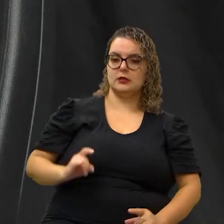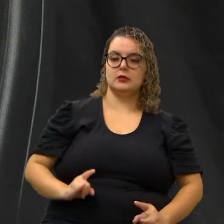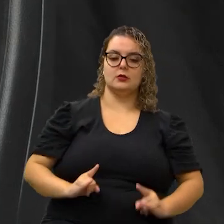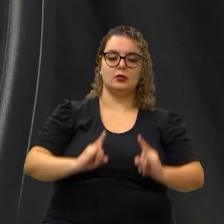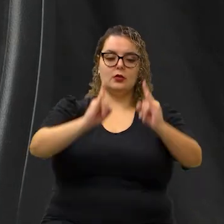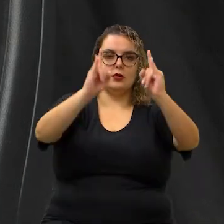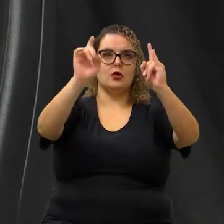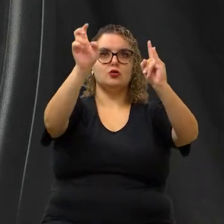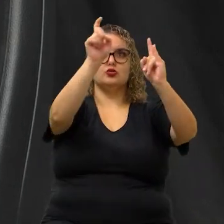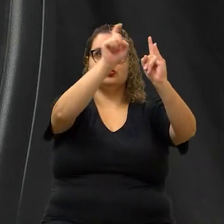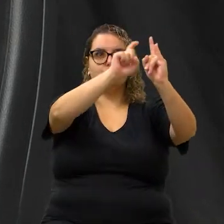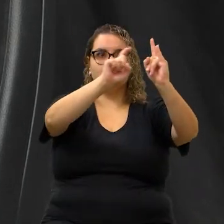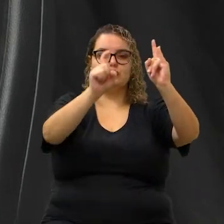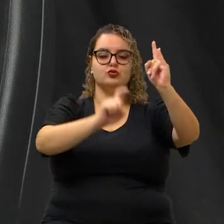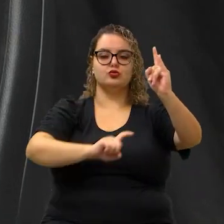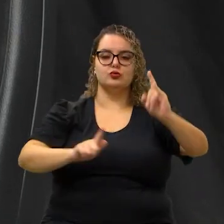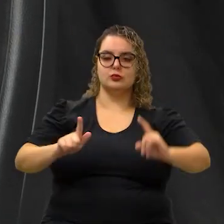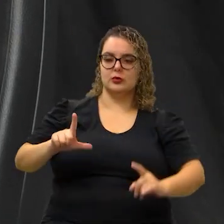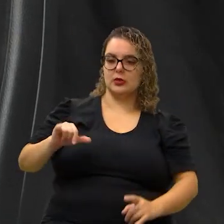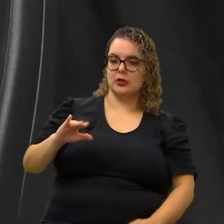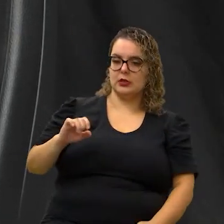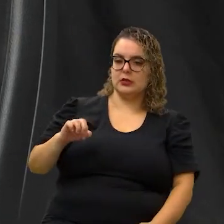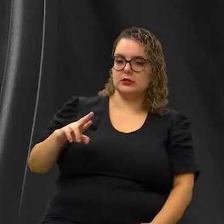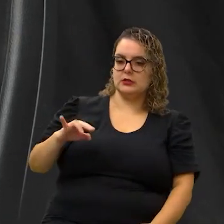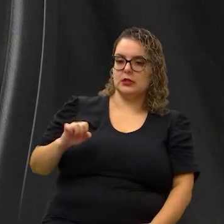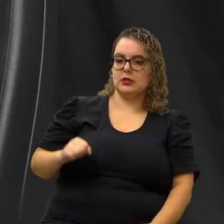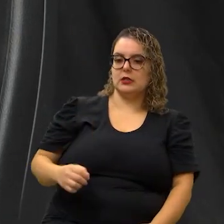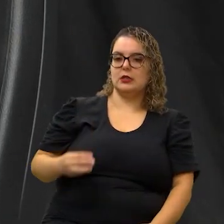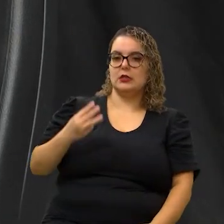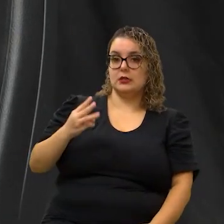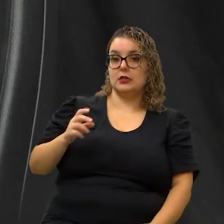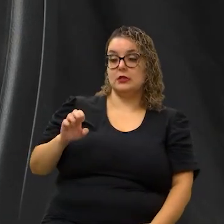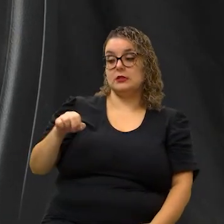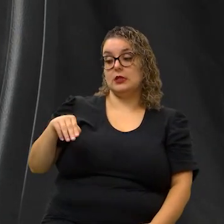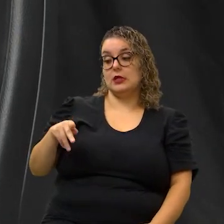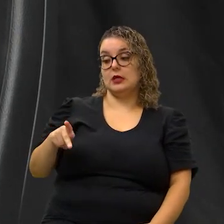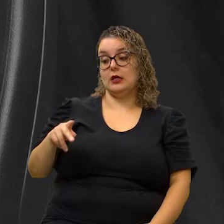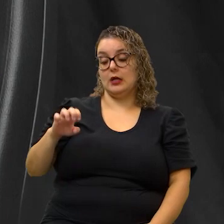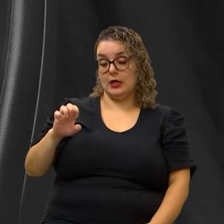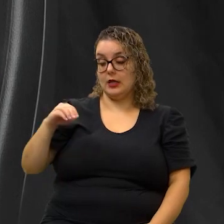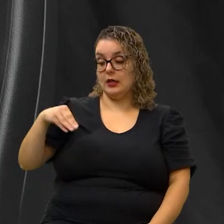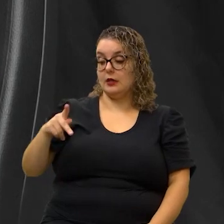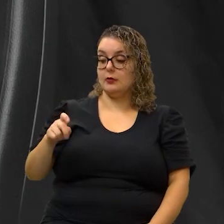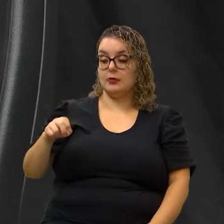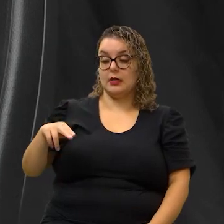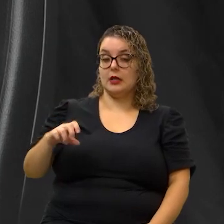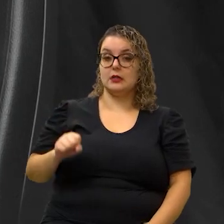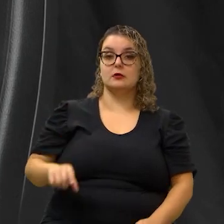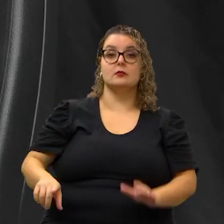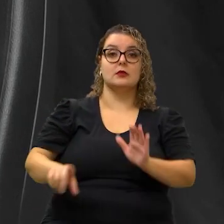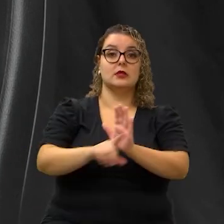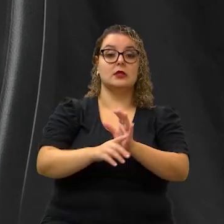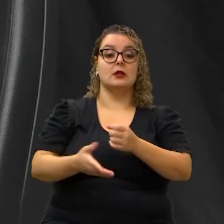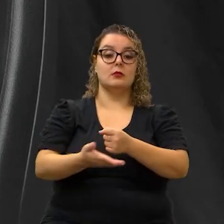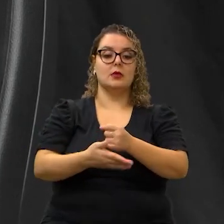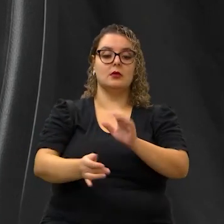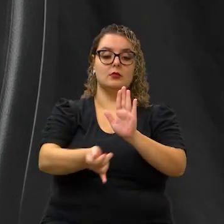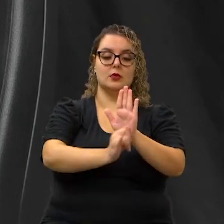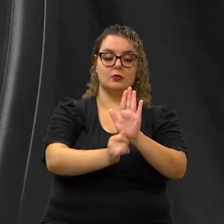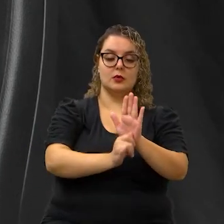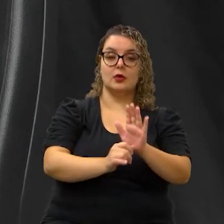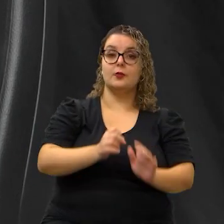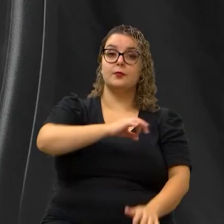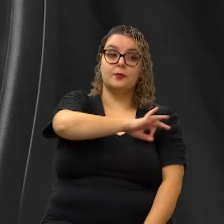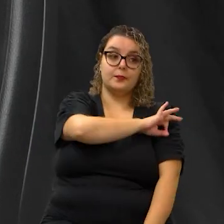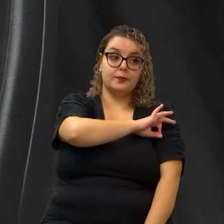são aqueles murais nos prédios, né? Sim. Na Glicério nós já temos umas 3 em penas, porque essa lei é que dá a